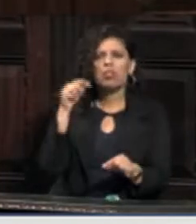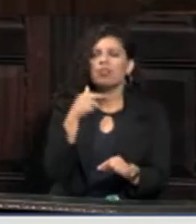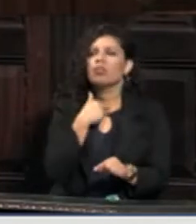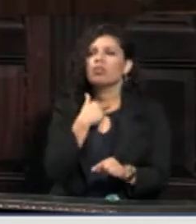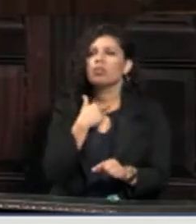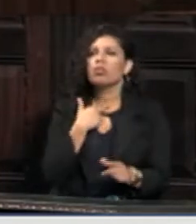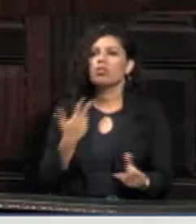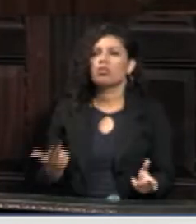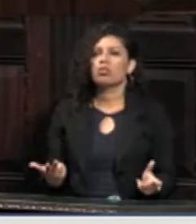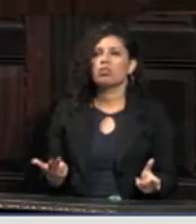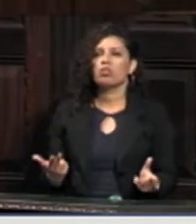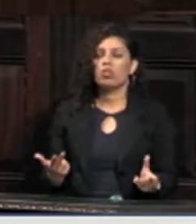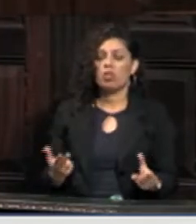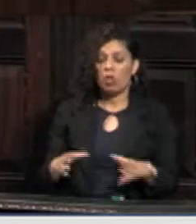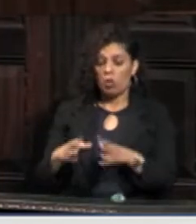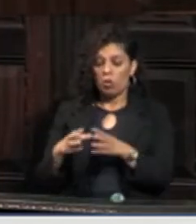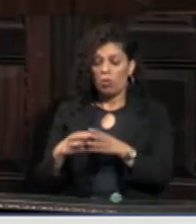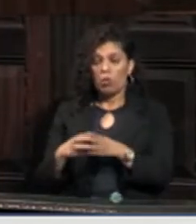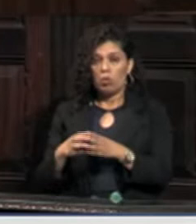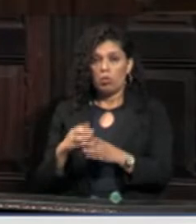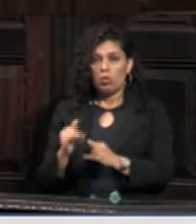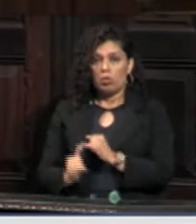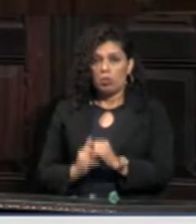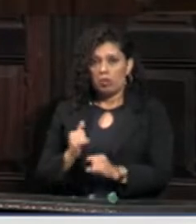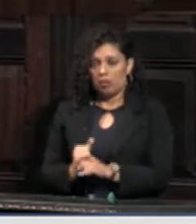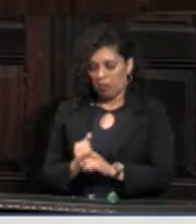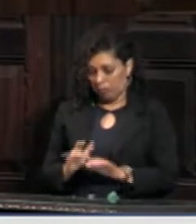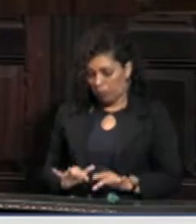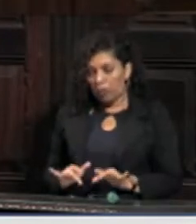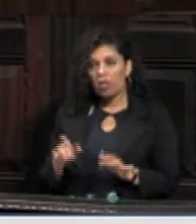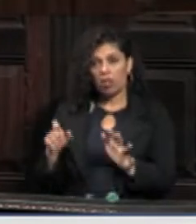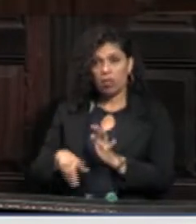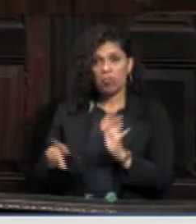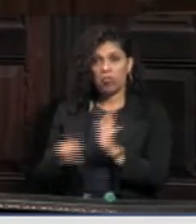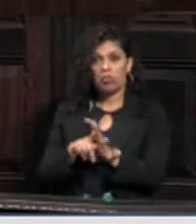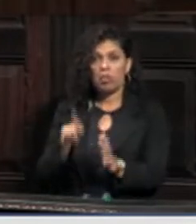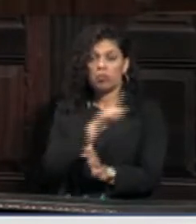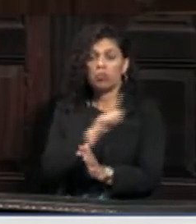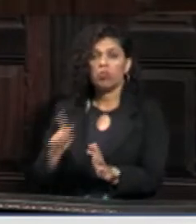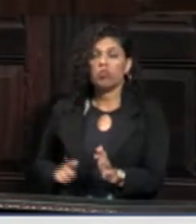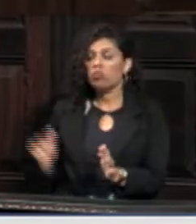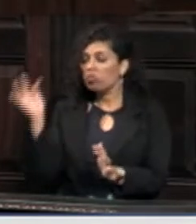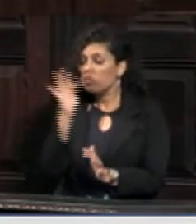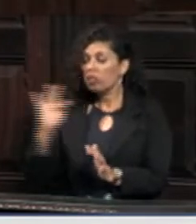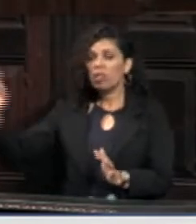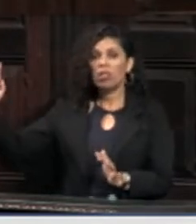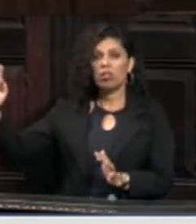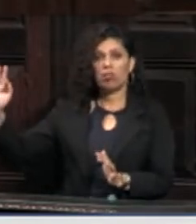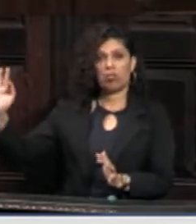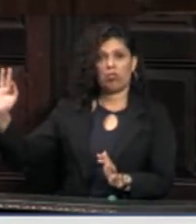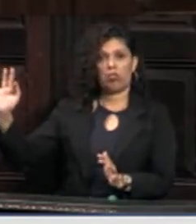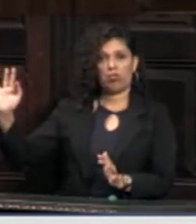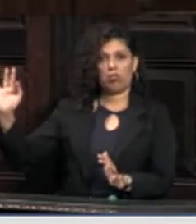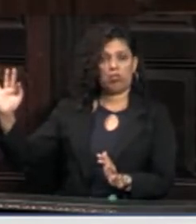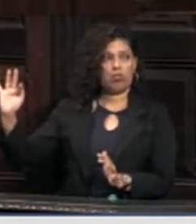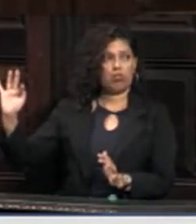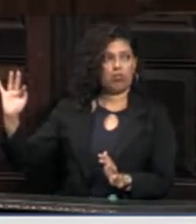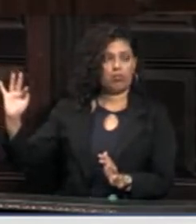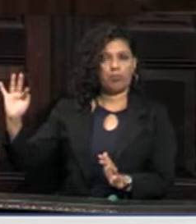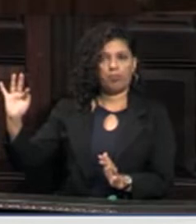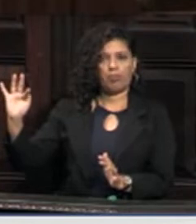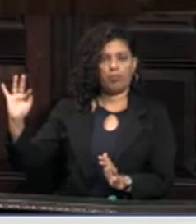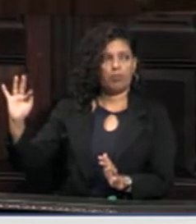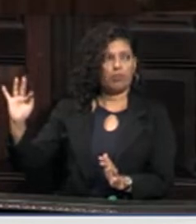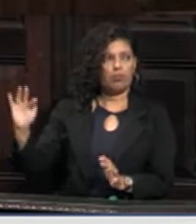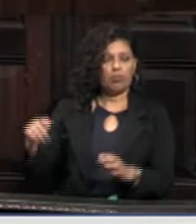sistema nacional de saúde pública. Ele precisa ser gerenciado pelos diversos